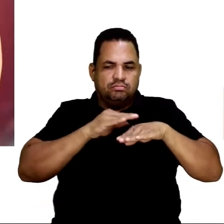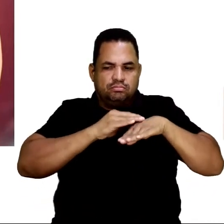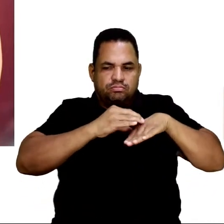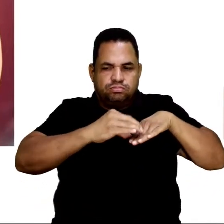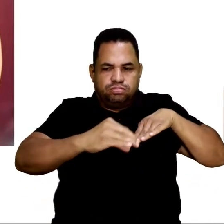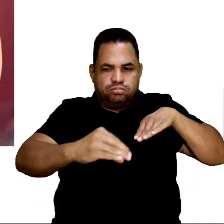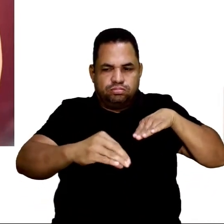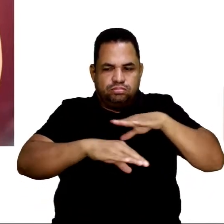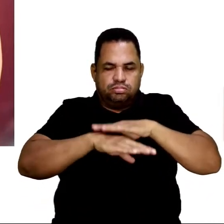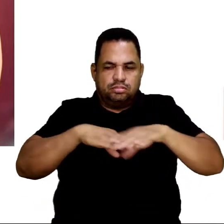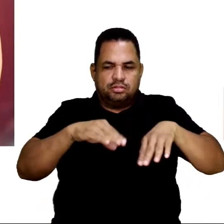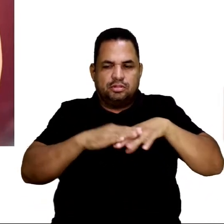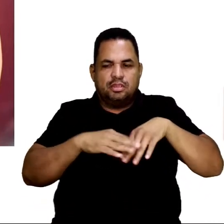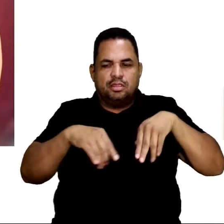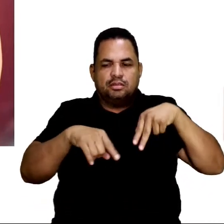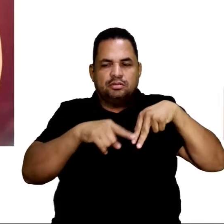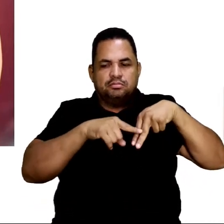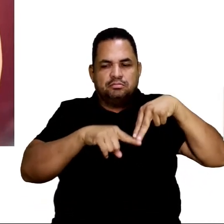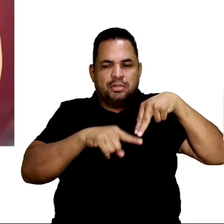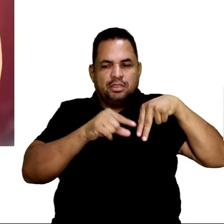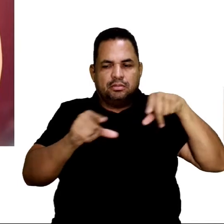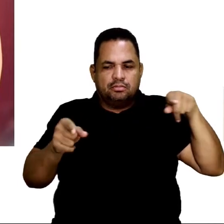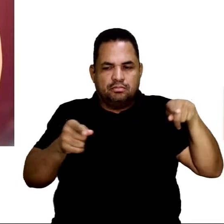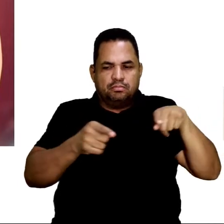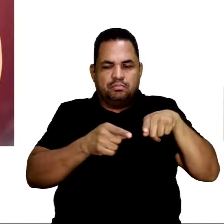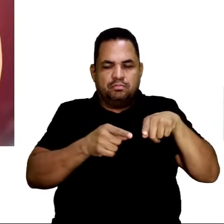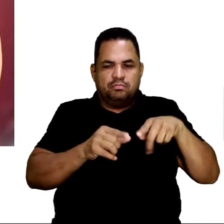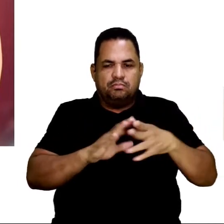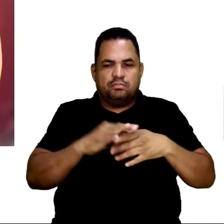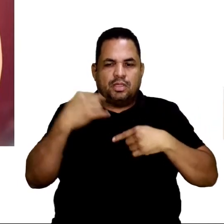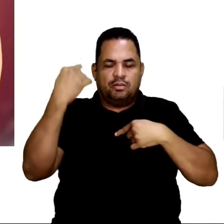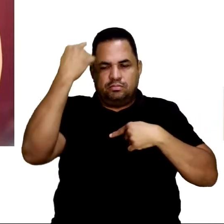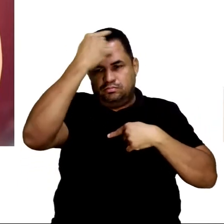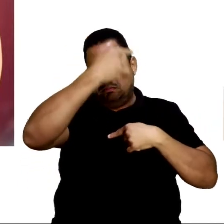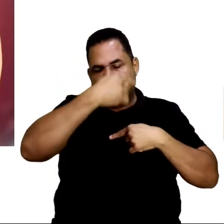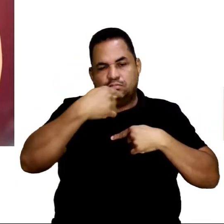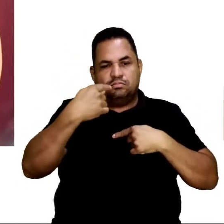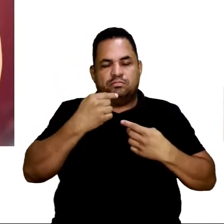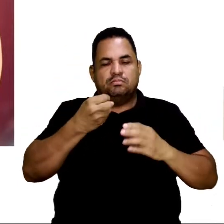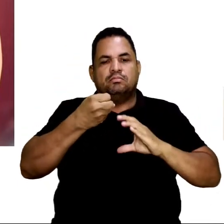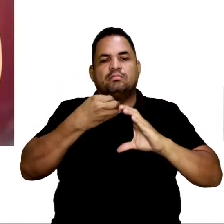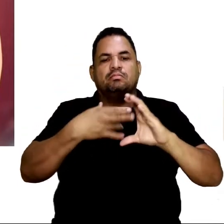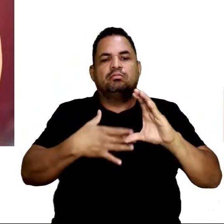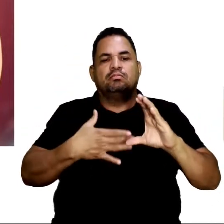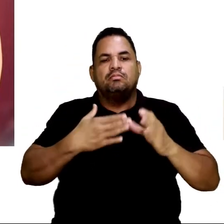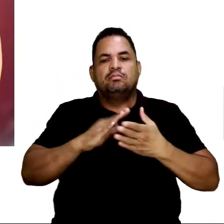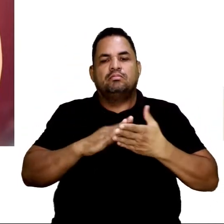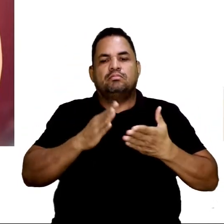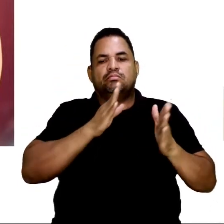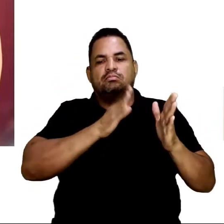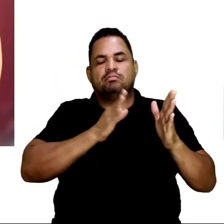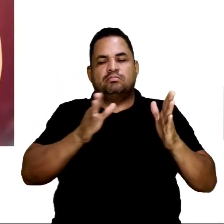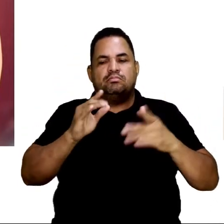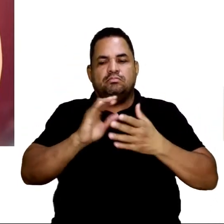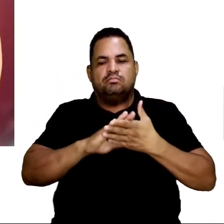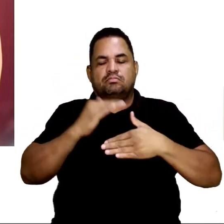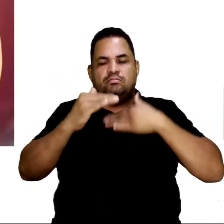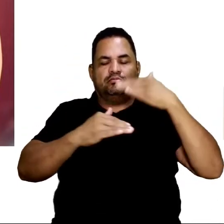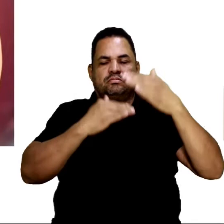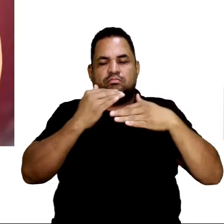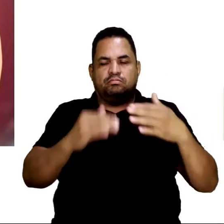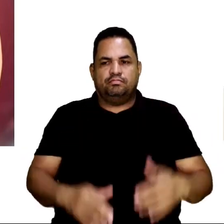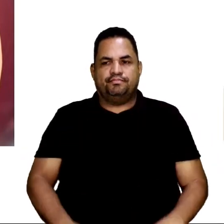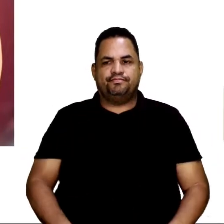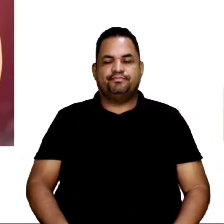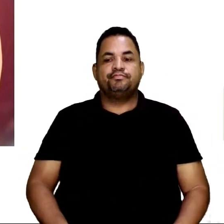perninhas mais curtas e essa cabeçona é o que vai dar característica aí para essa etapa do desenvolvimento embrionário. E